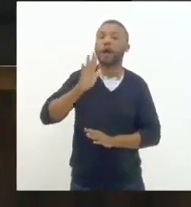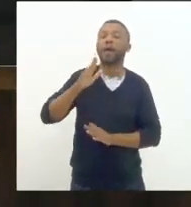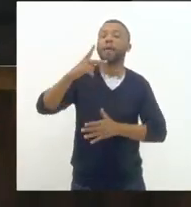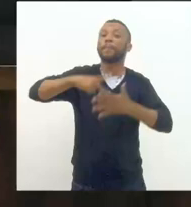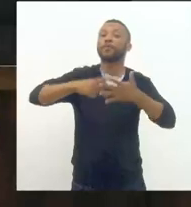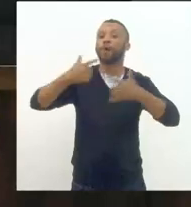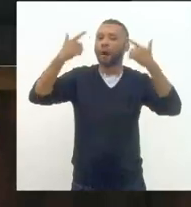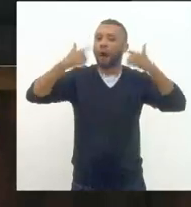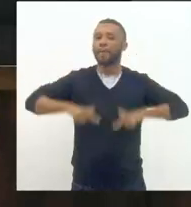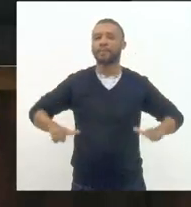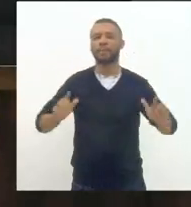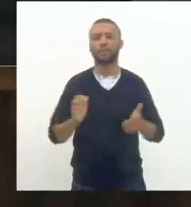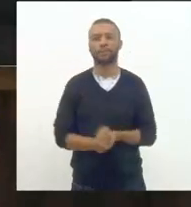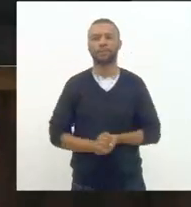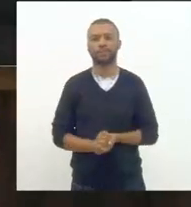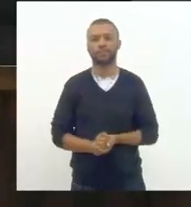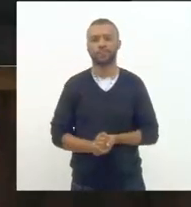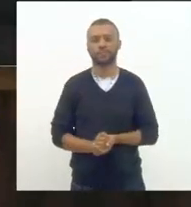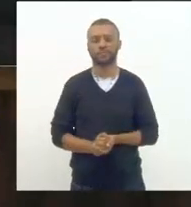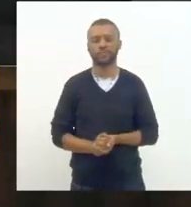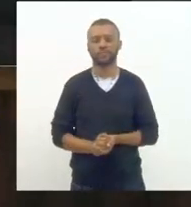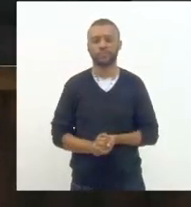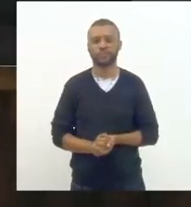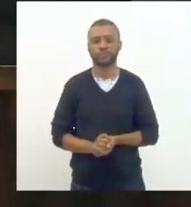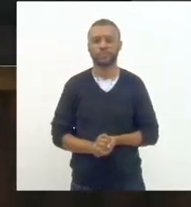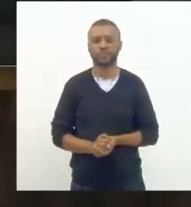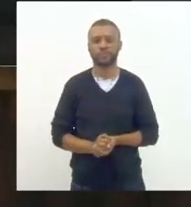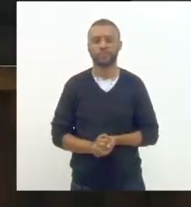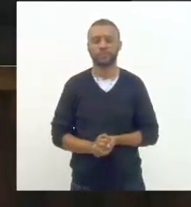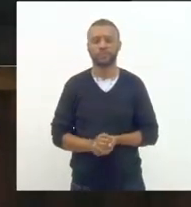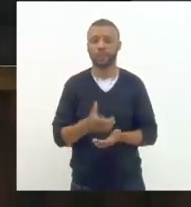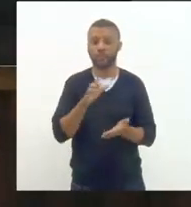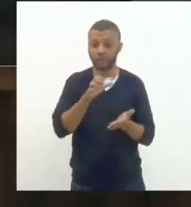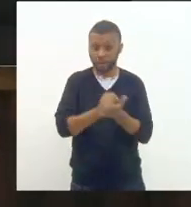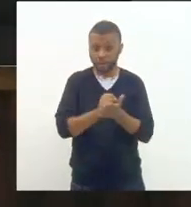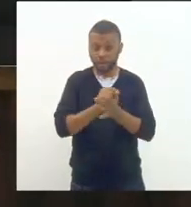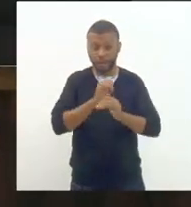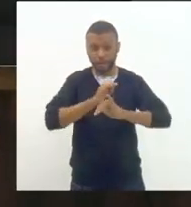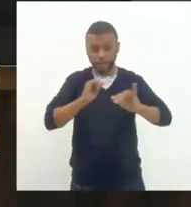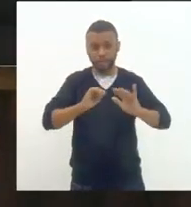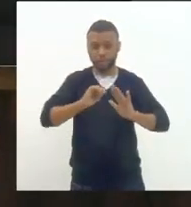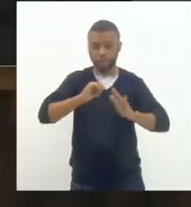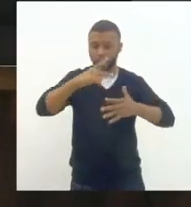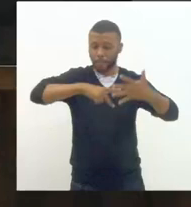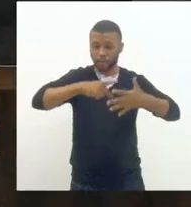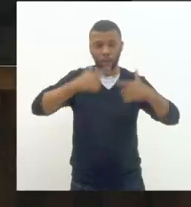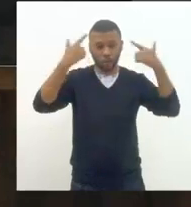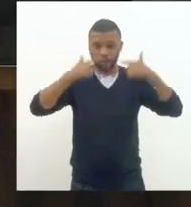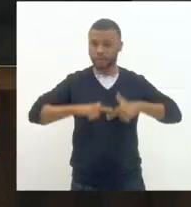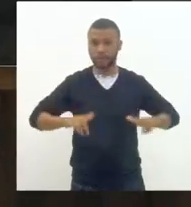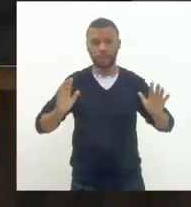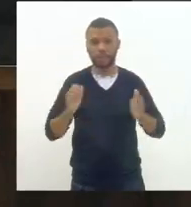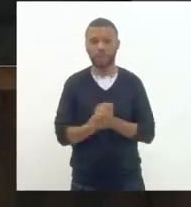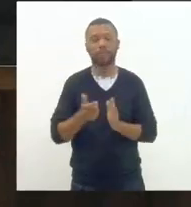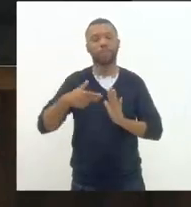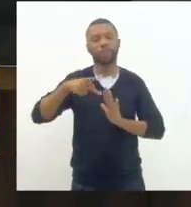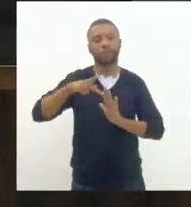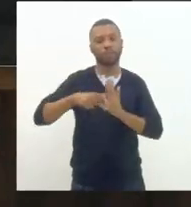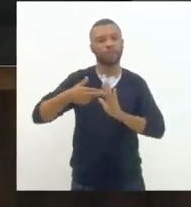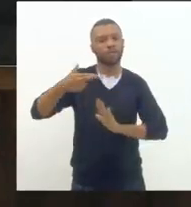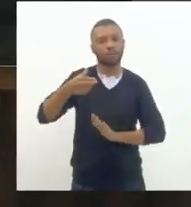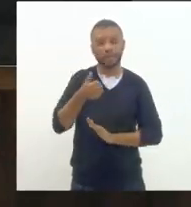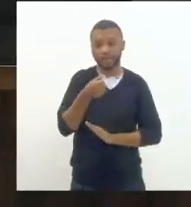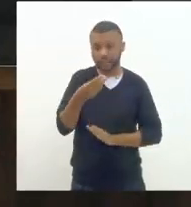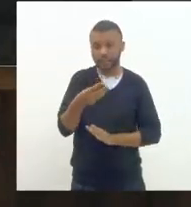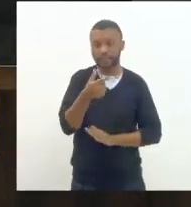do PSOL. Projeto de resolução 1269 de 22, abstenção, bancada do PSOL. Projeto de resolução do